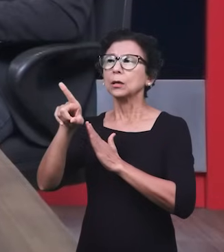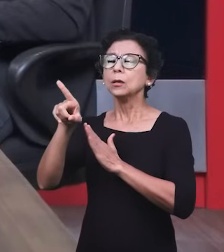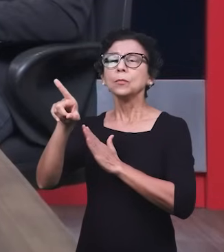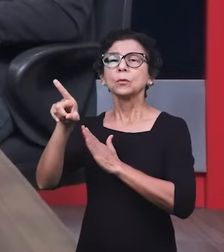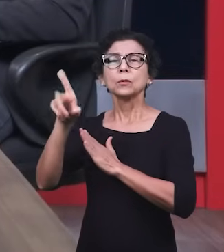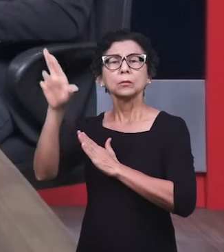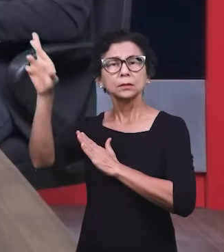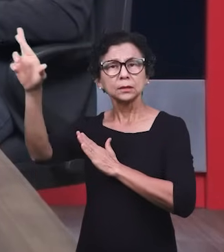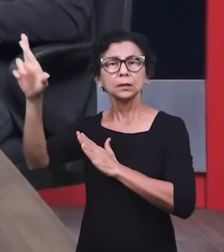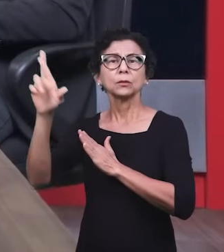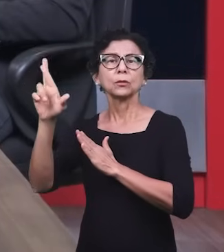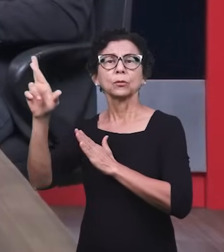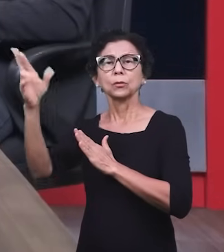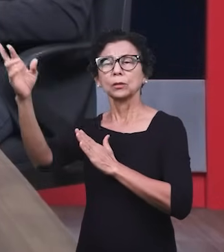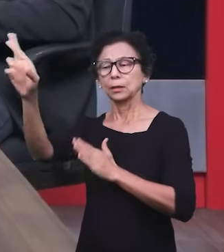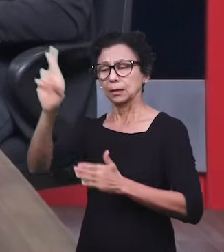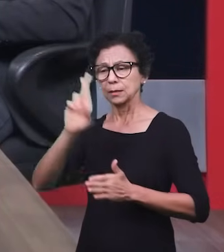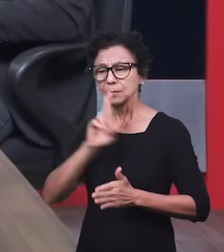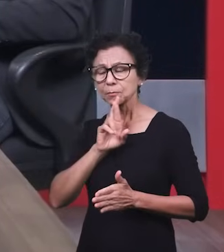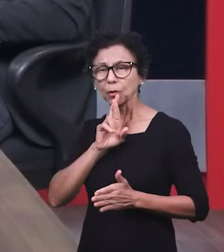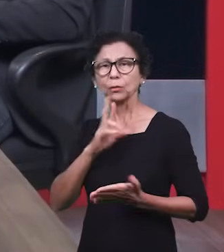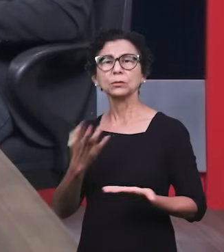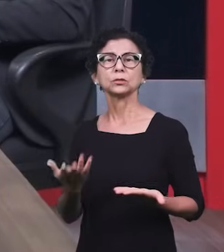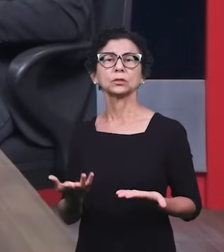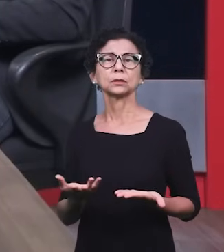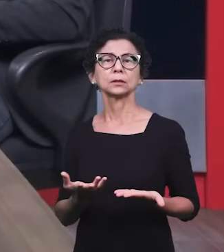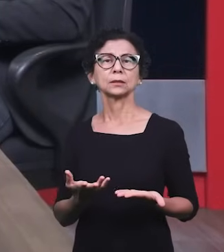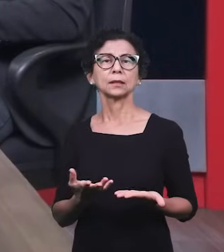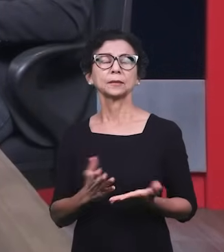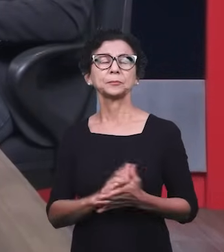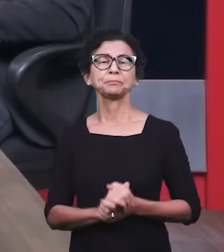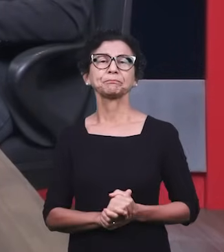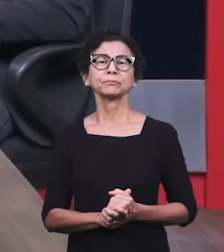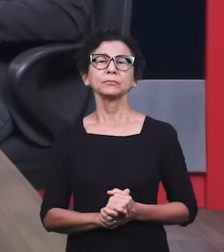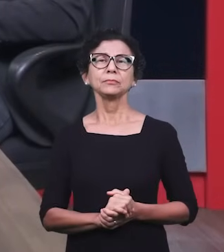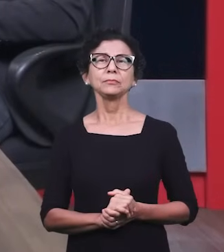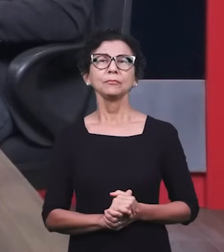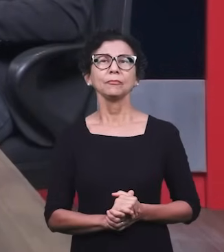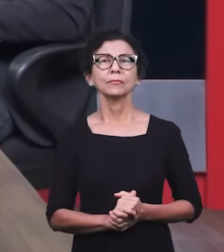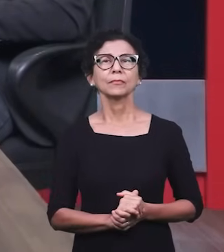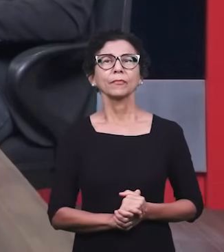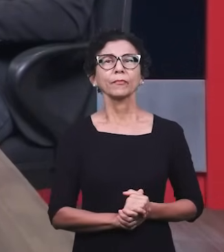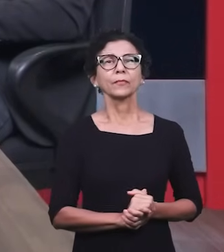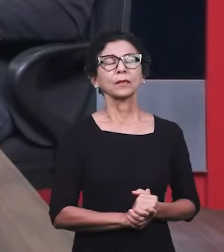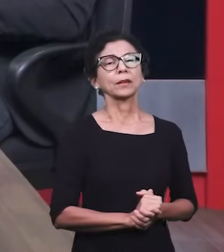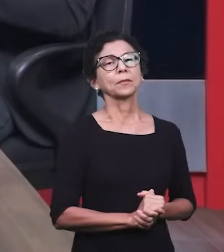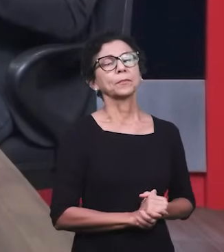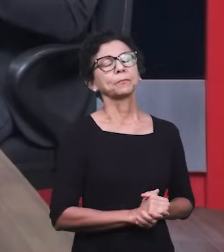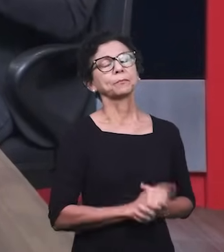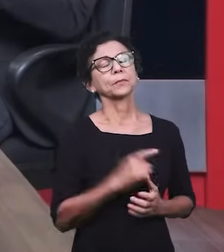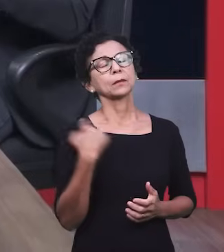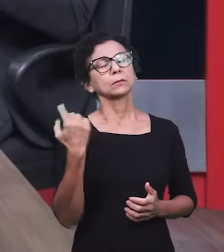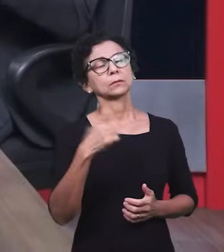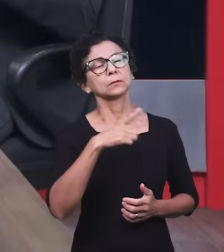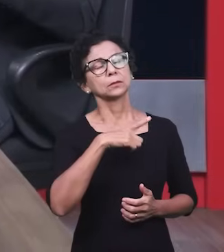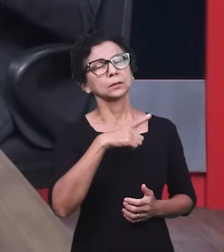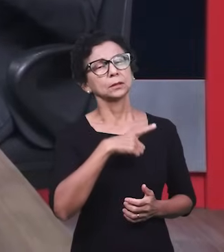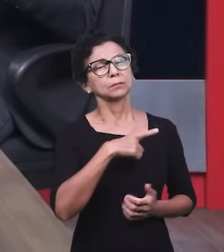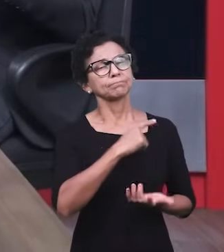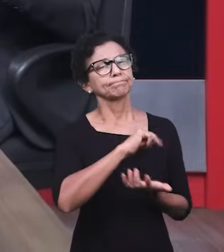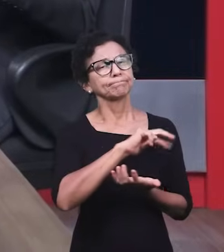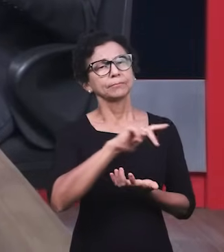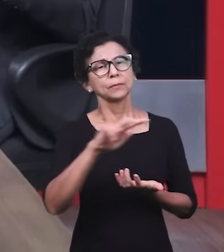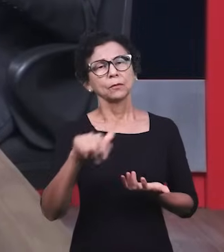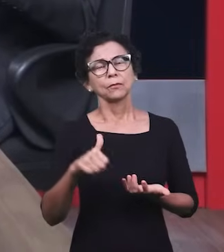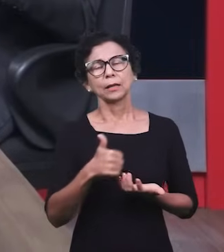o alimento palavra é alimento para nossa alma o pastor já mencionou professor Thiago e ao mesmo tempo tudo isso vai gerar